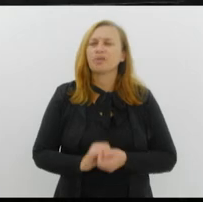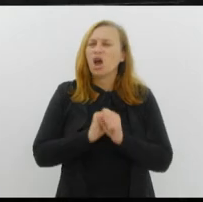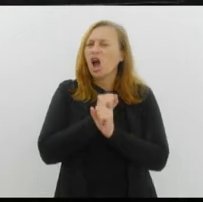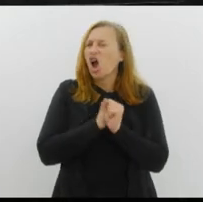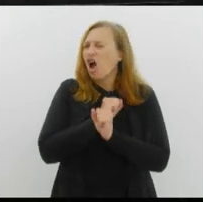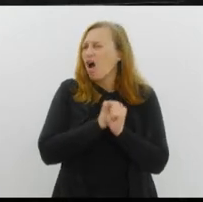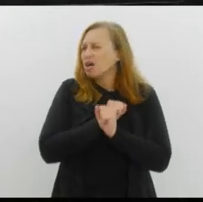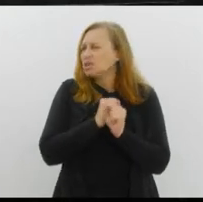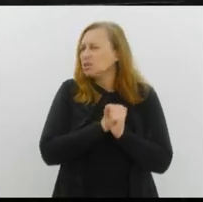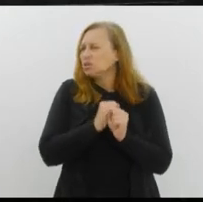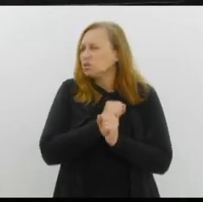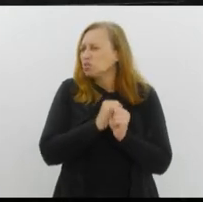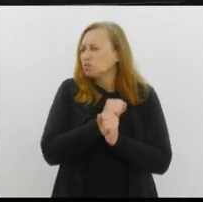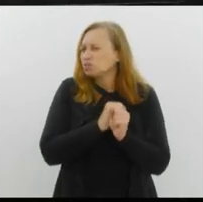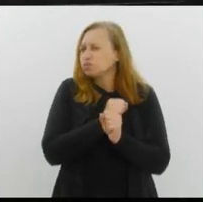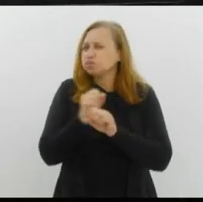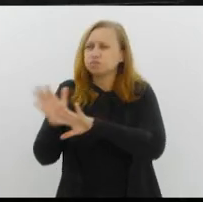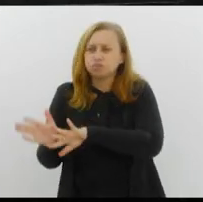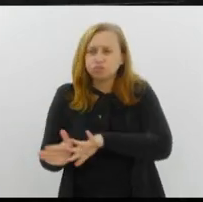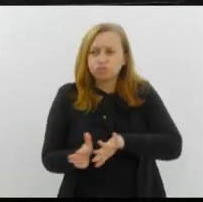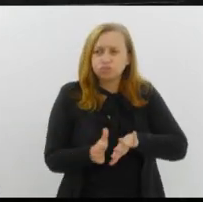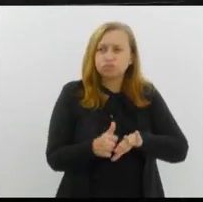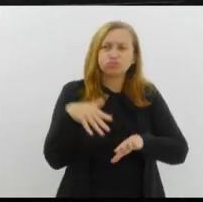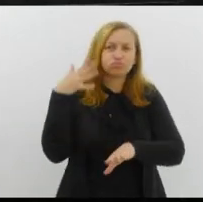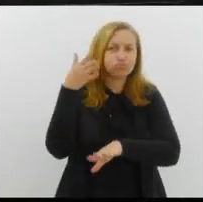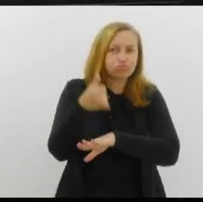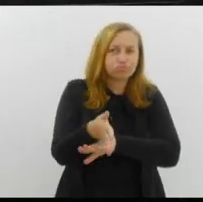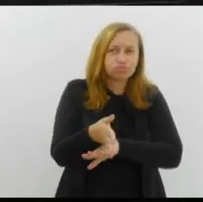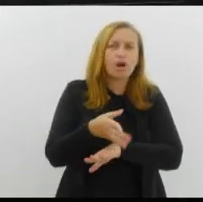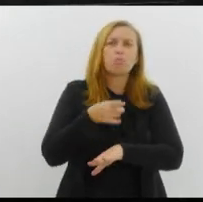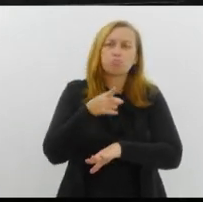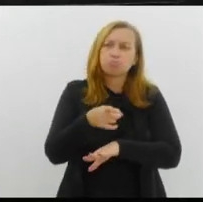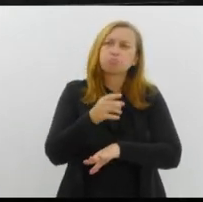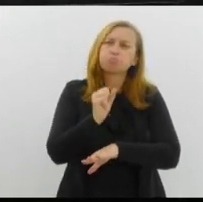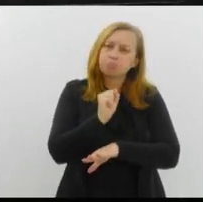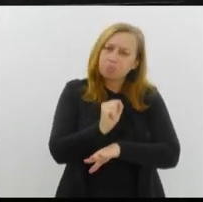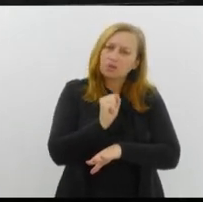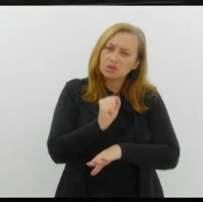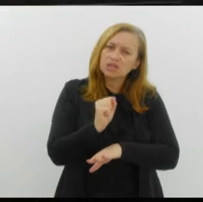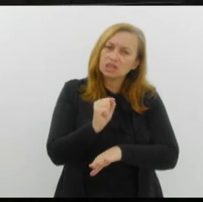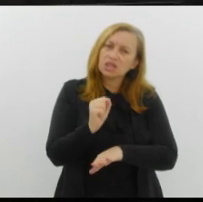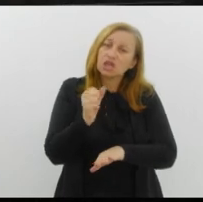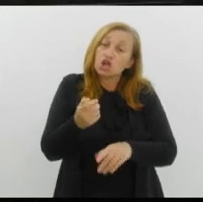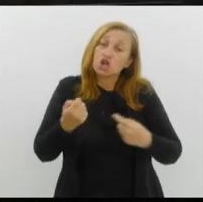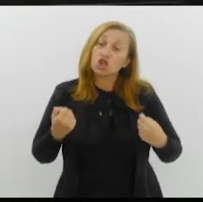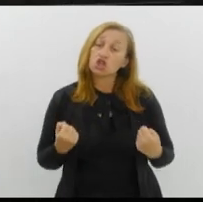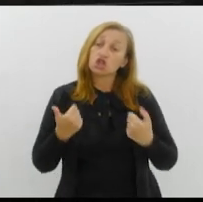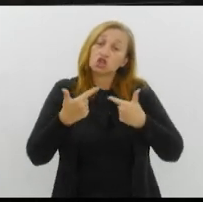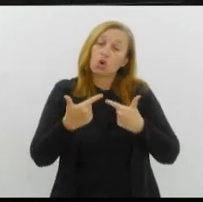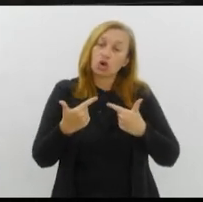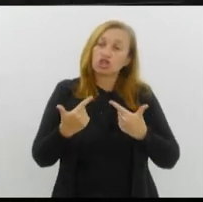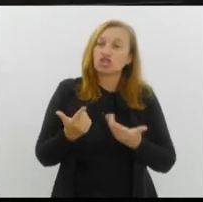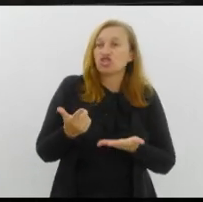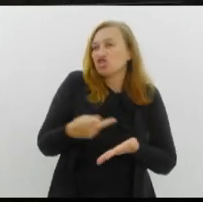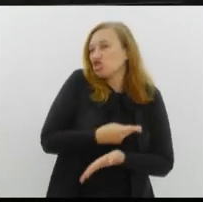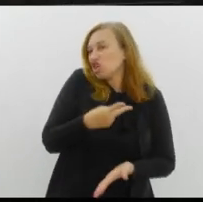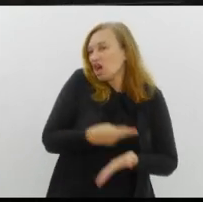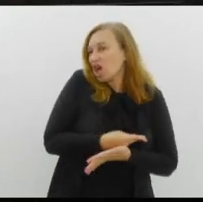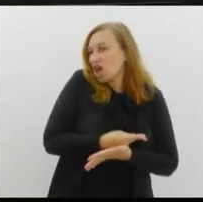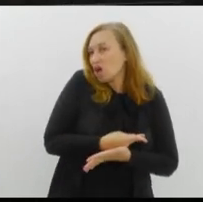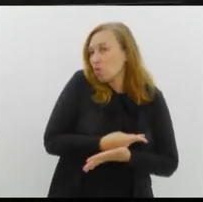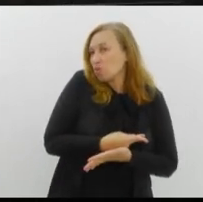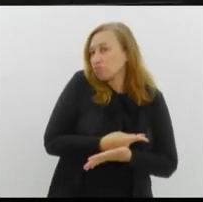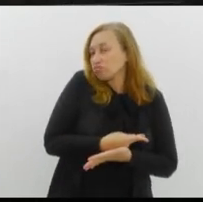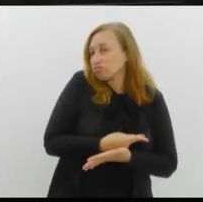ano, entra ano, você pode ter toda sorte de erros, toda sorte de